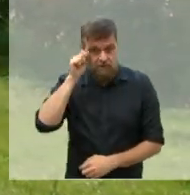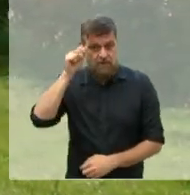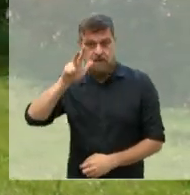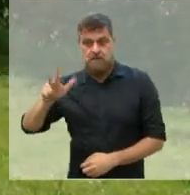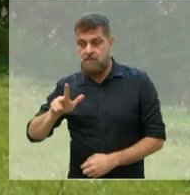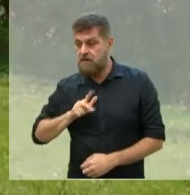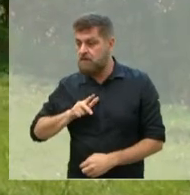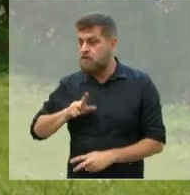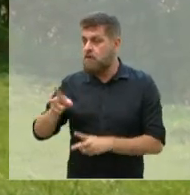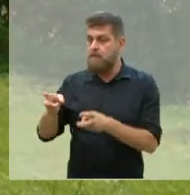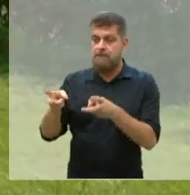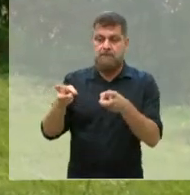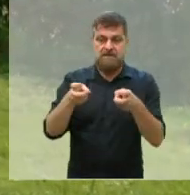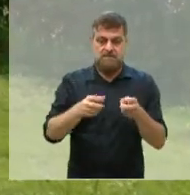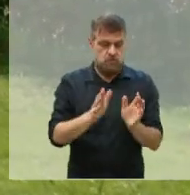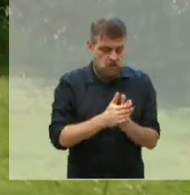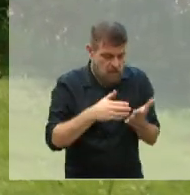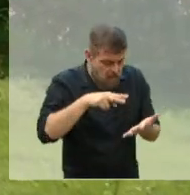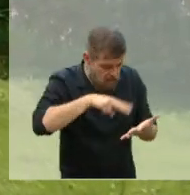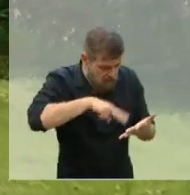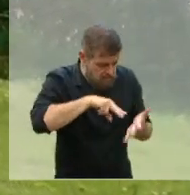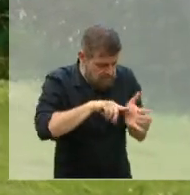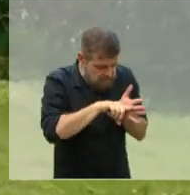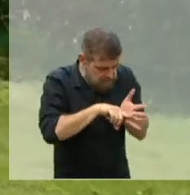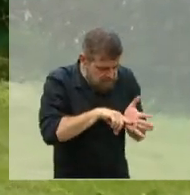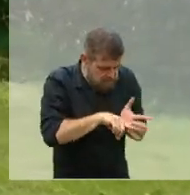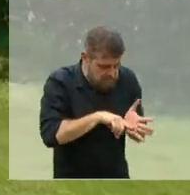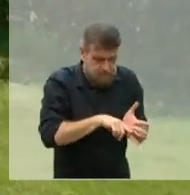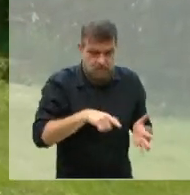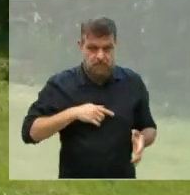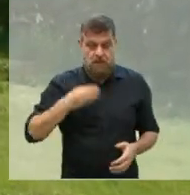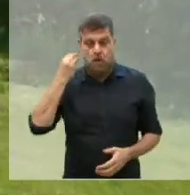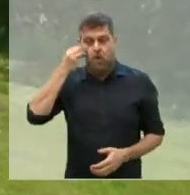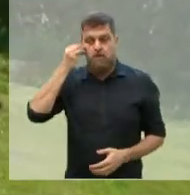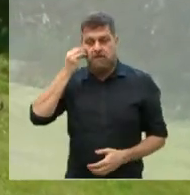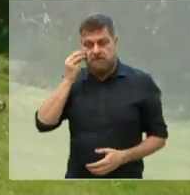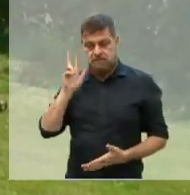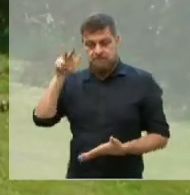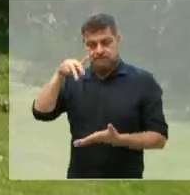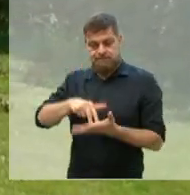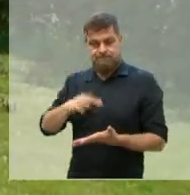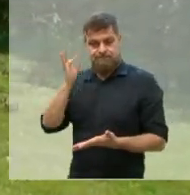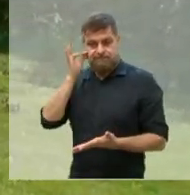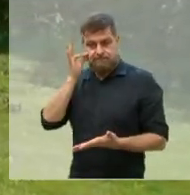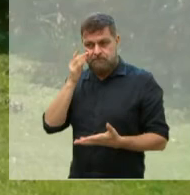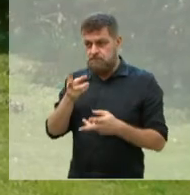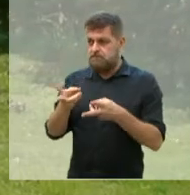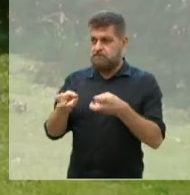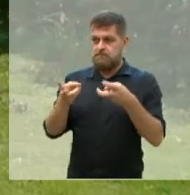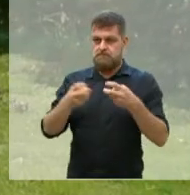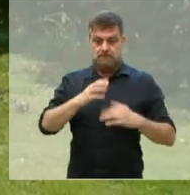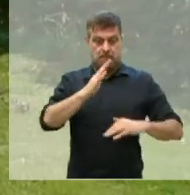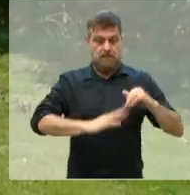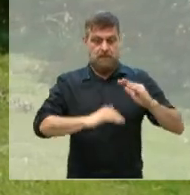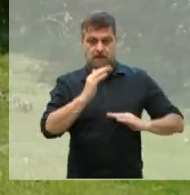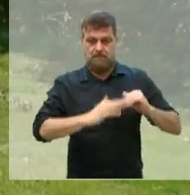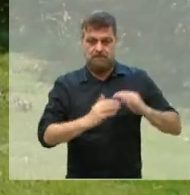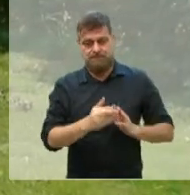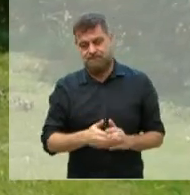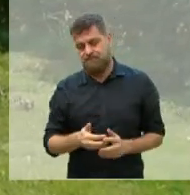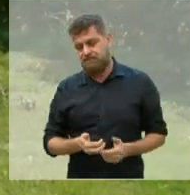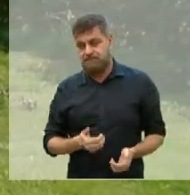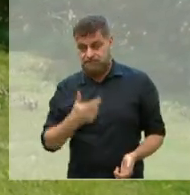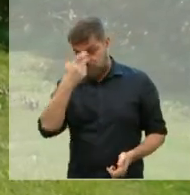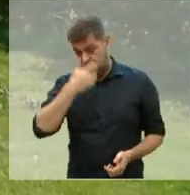acontece ao redor dele, não é só no livro. Às vezes ele pode estudar, por exemplo, se ele tiver a oportunidade de vir aqui, ele estuda e começa a fazer essa observação. Por isso eu